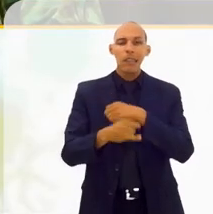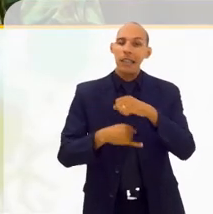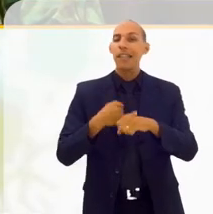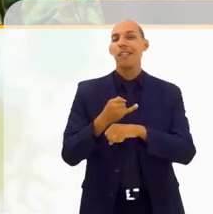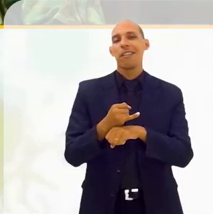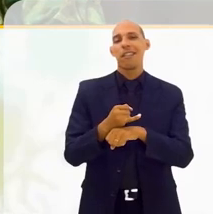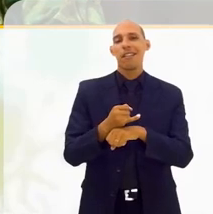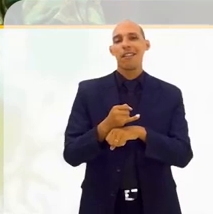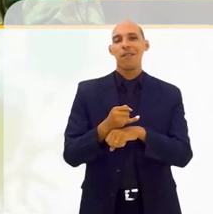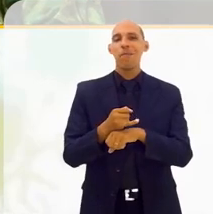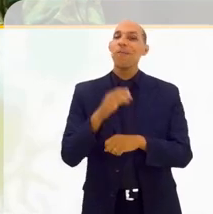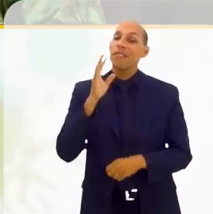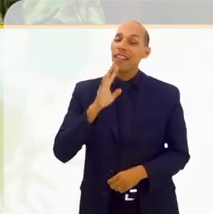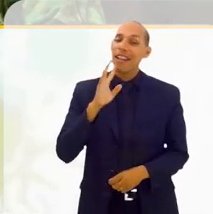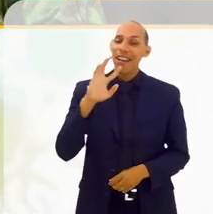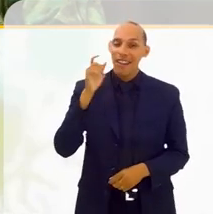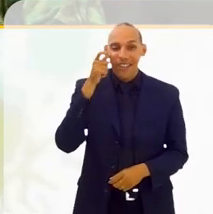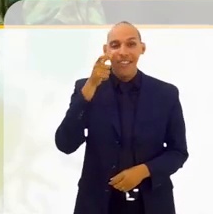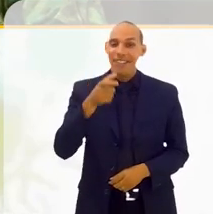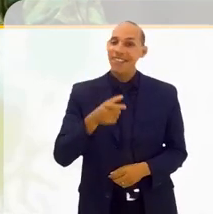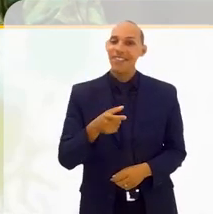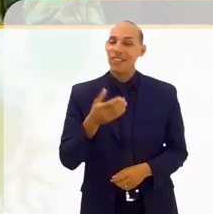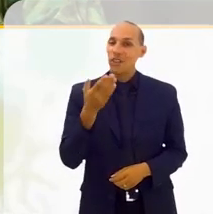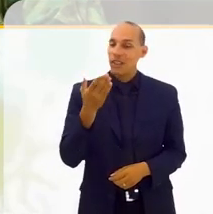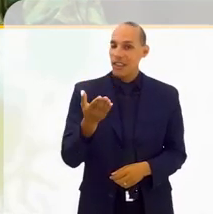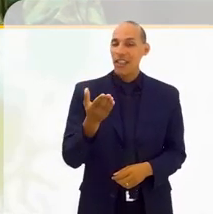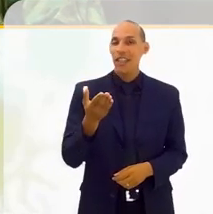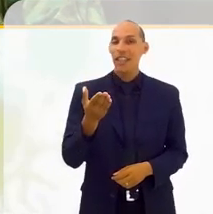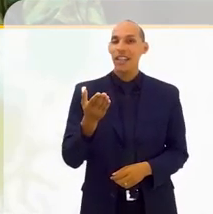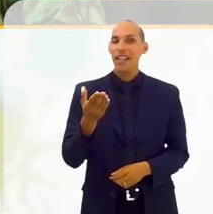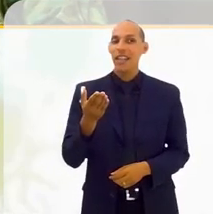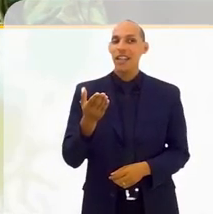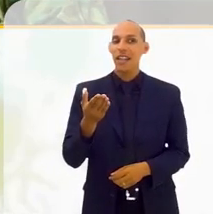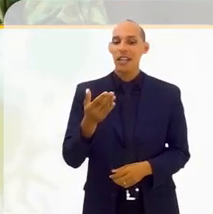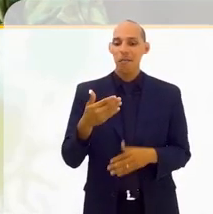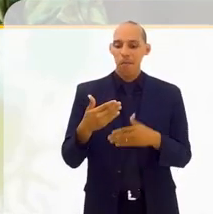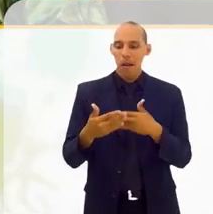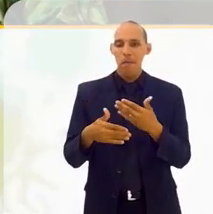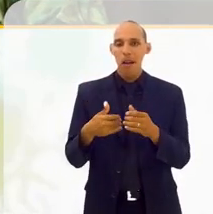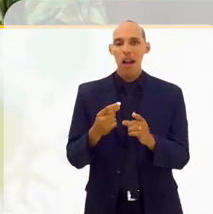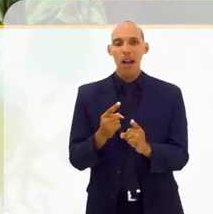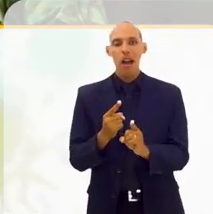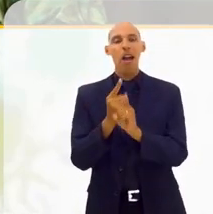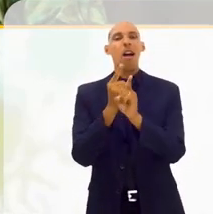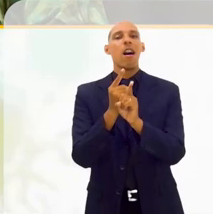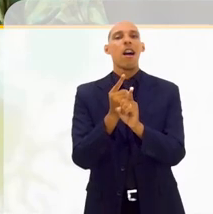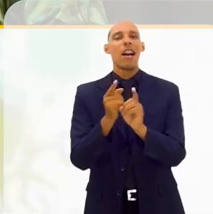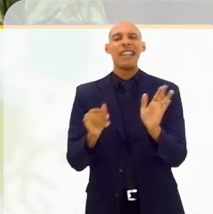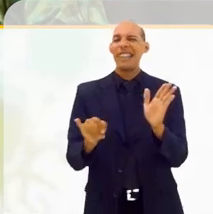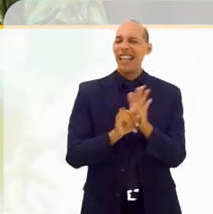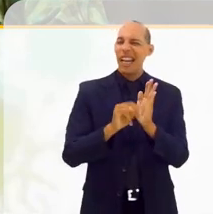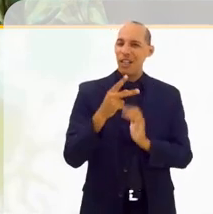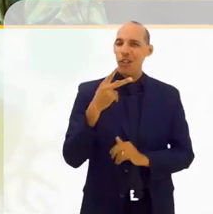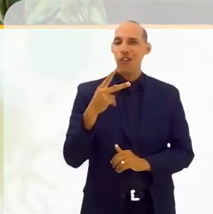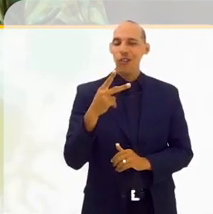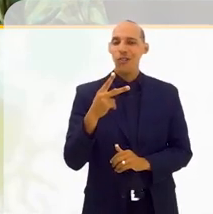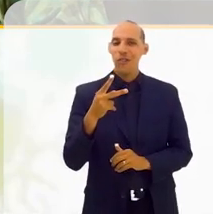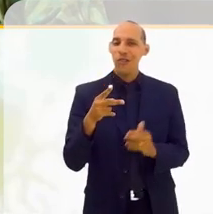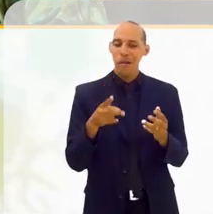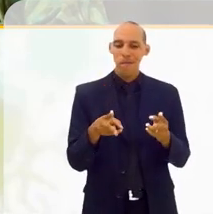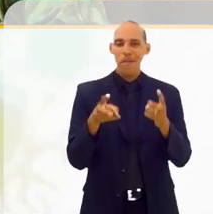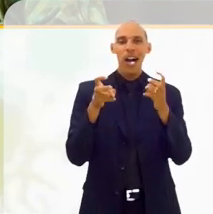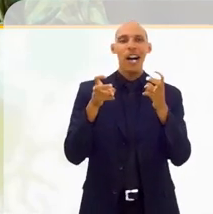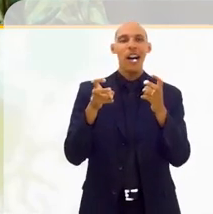olha que legal que interessante quando quando você consegue a sua identidade